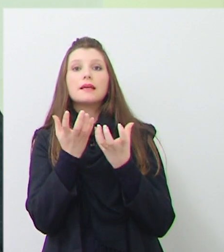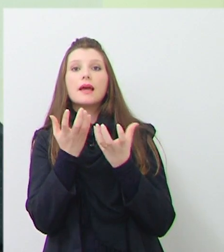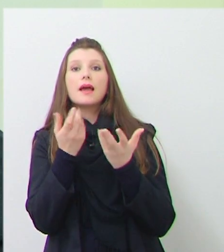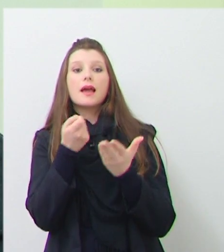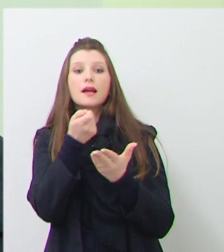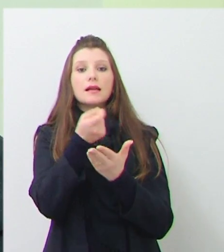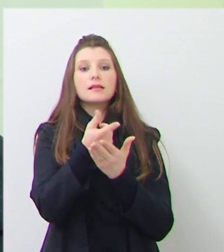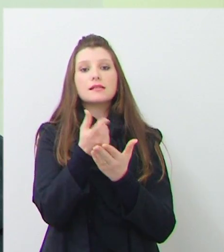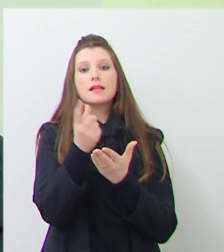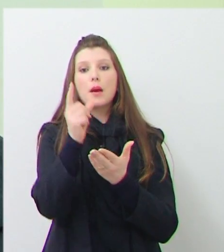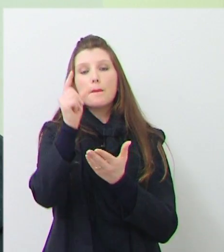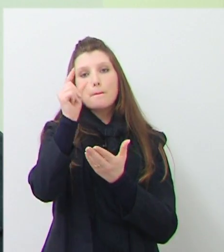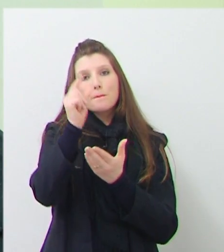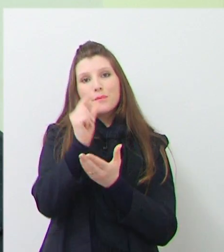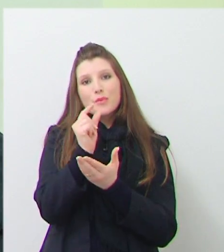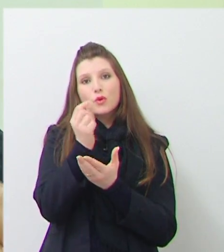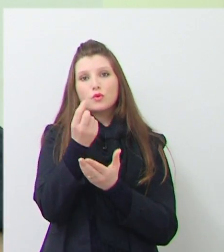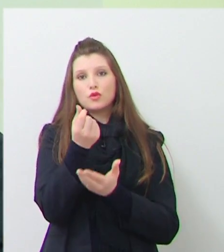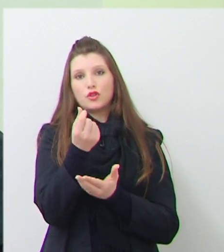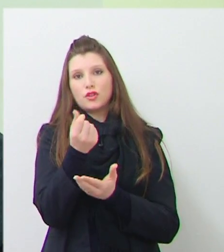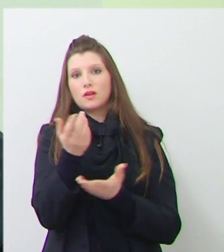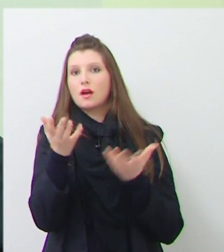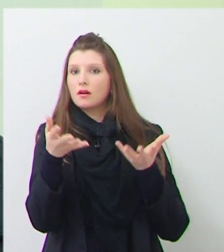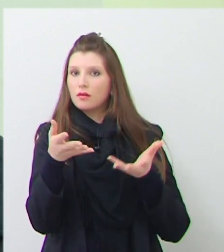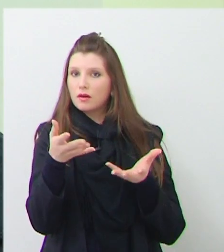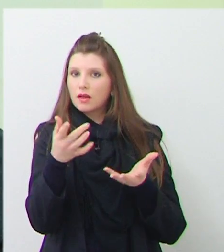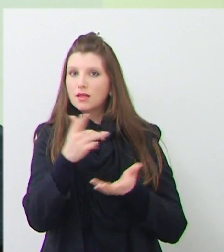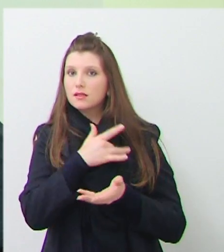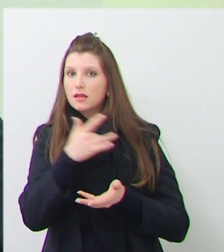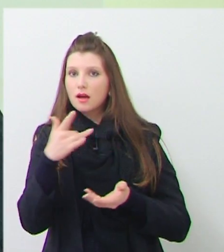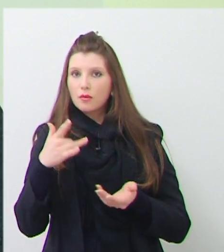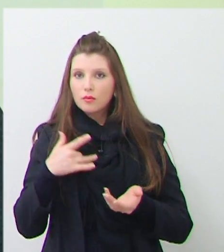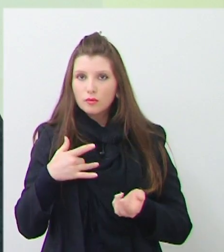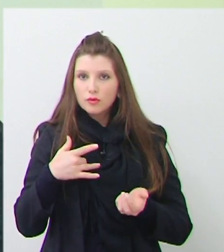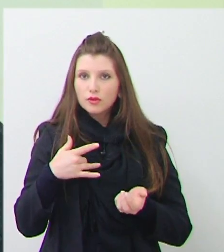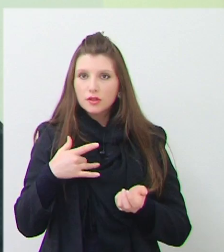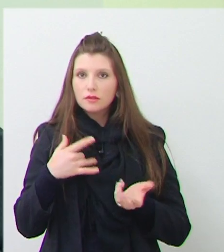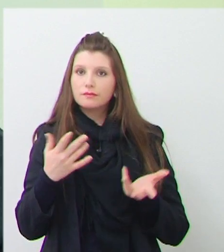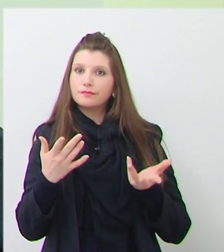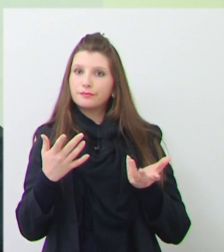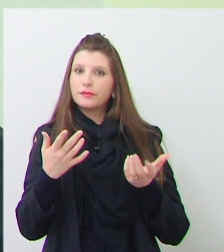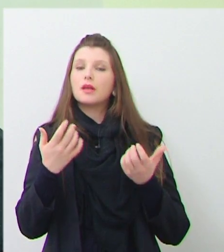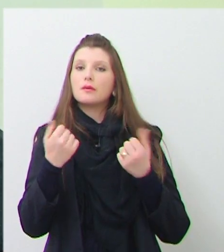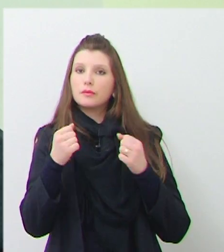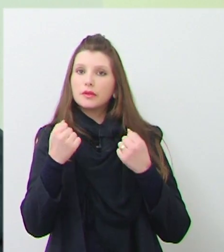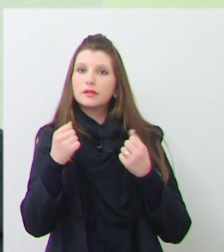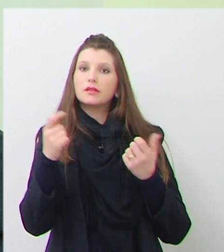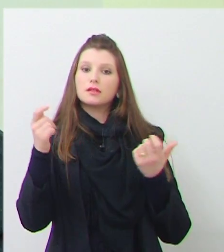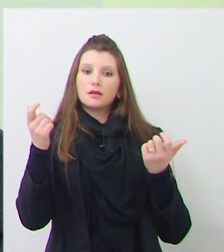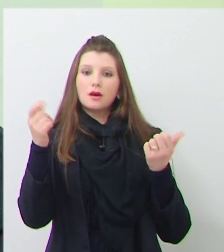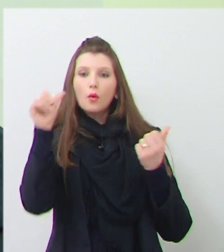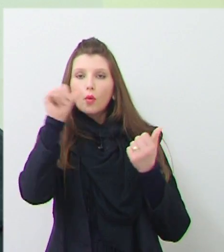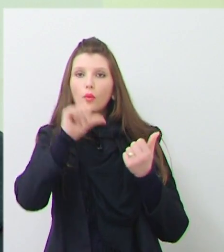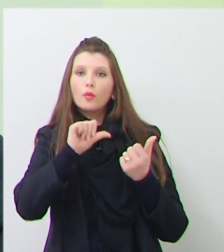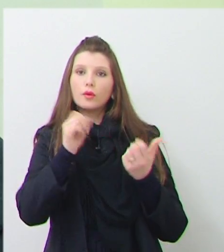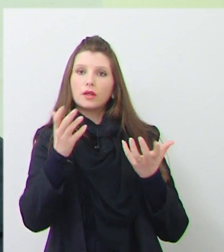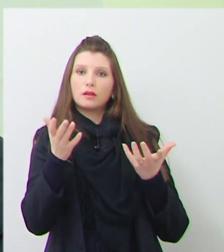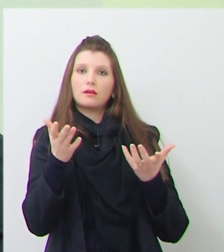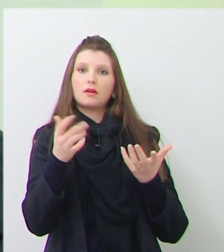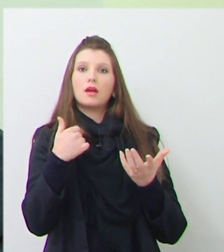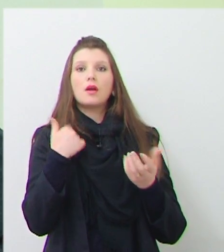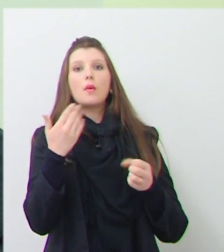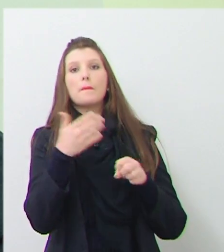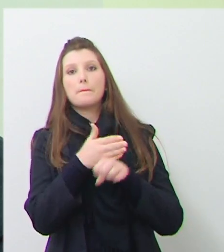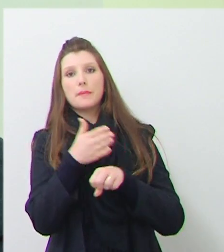economizar. Mas eu acredito que economizar no atendimento da saúde da população é algo extremamente negativo. Então, eu que